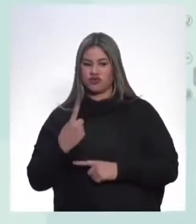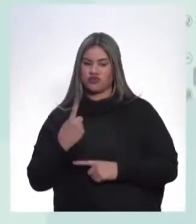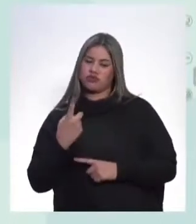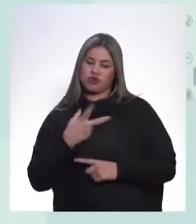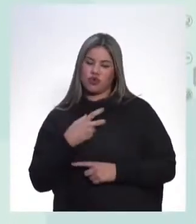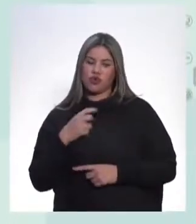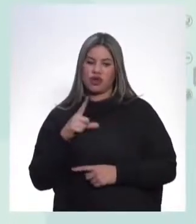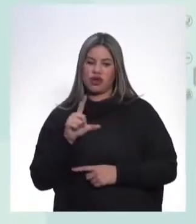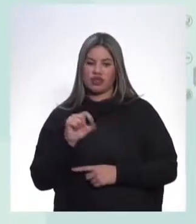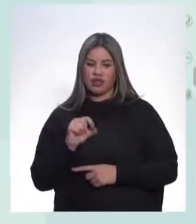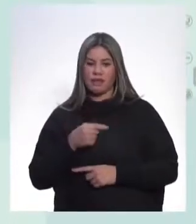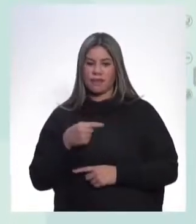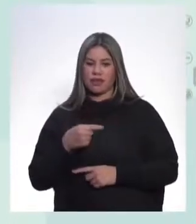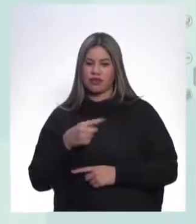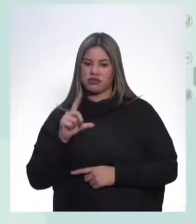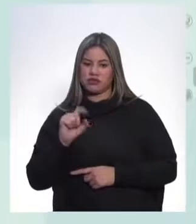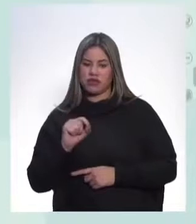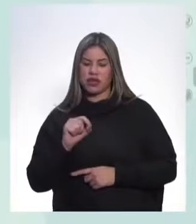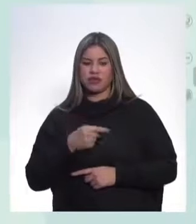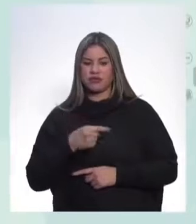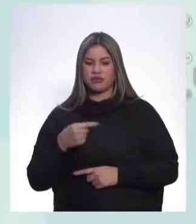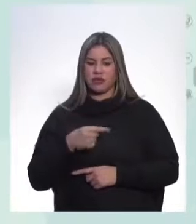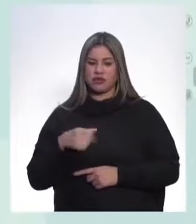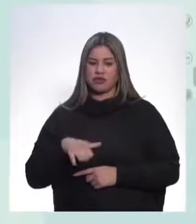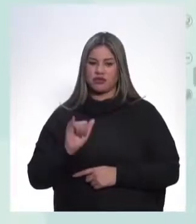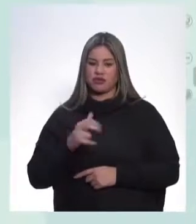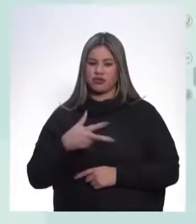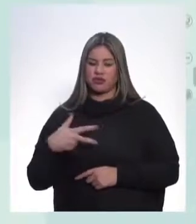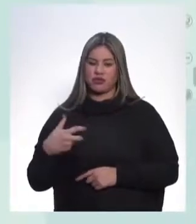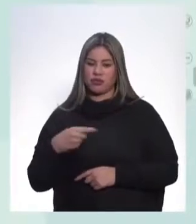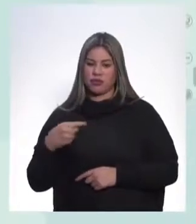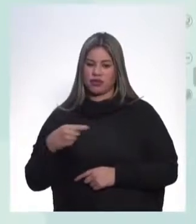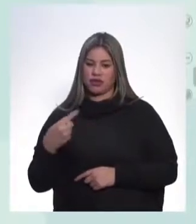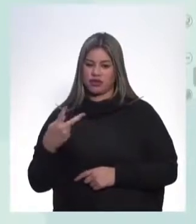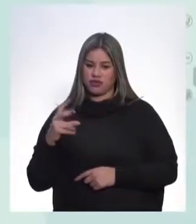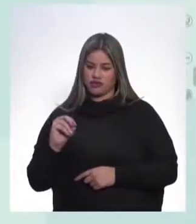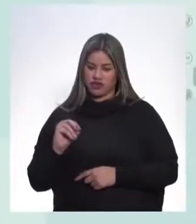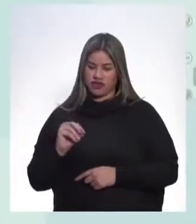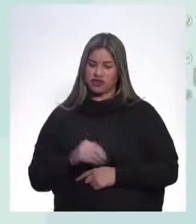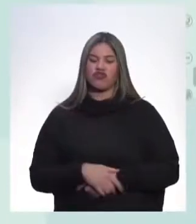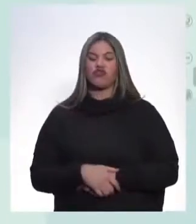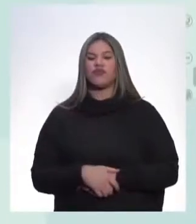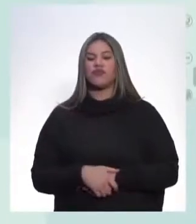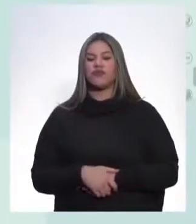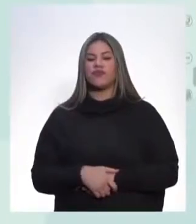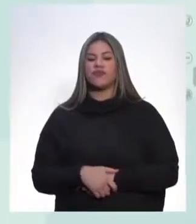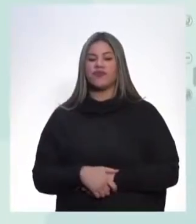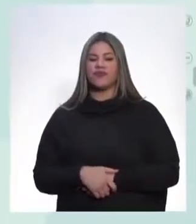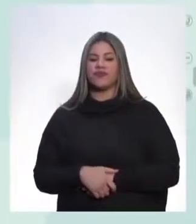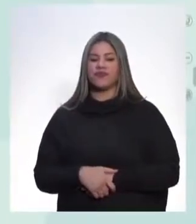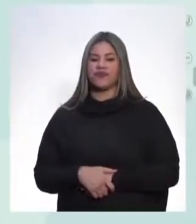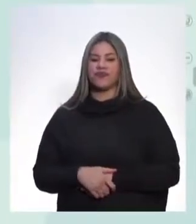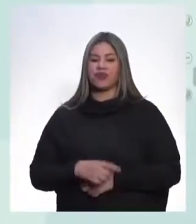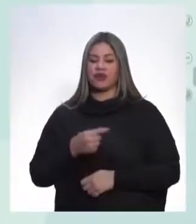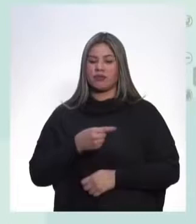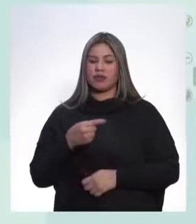a menos 20. Você quer falar alguma coisa? Não, certinho. Então, tá. Então, menos